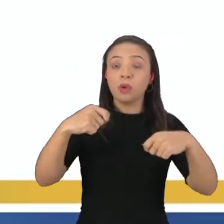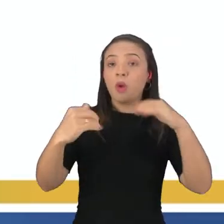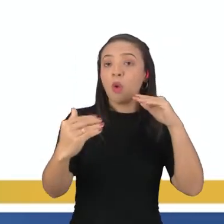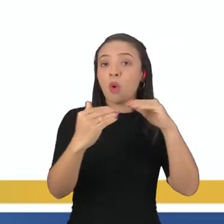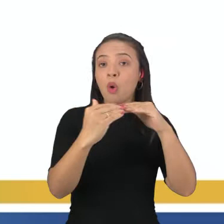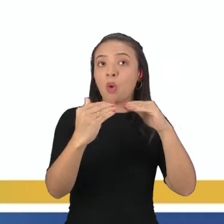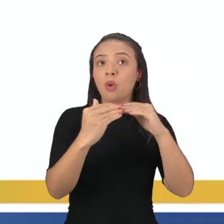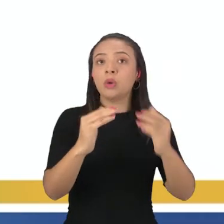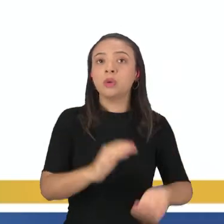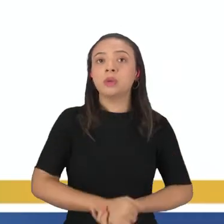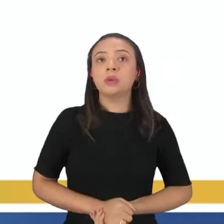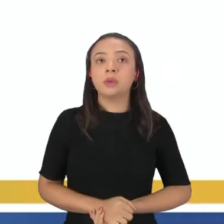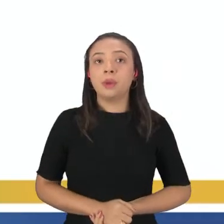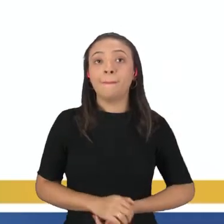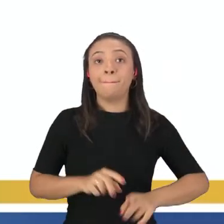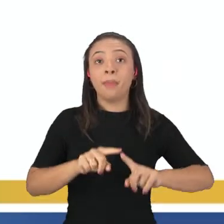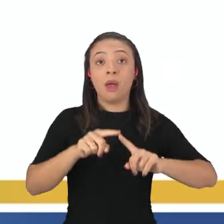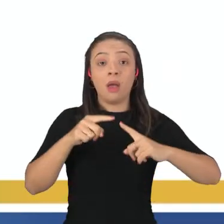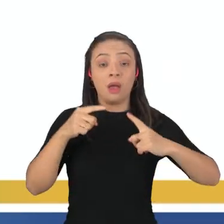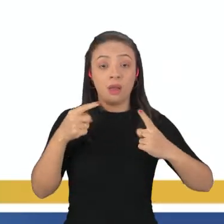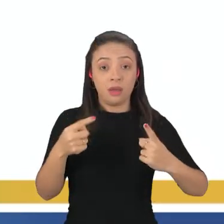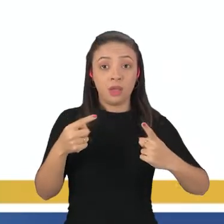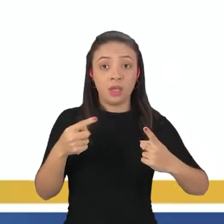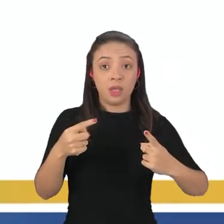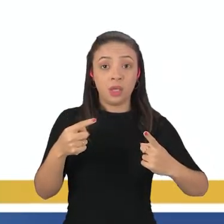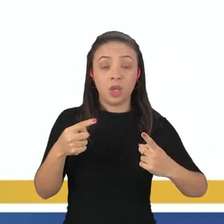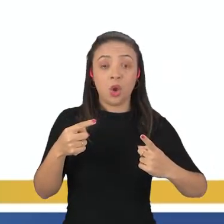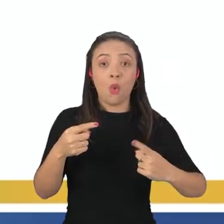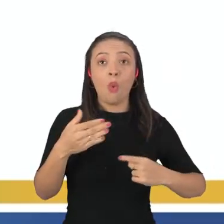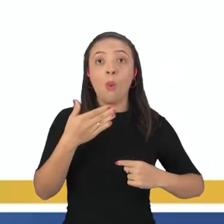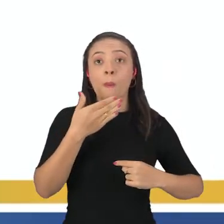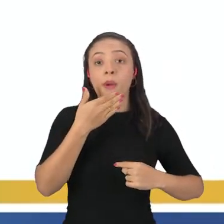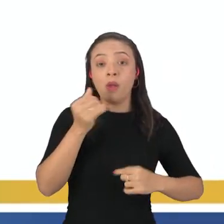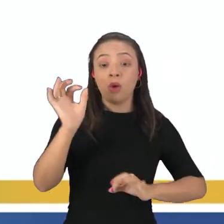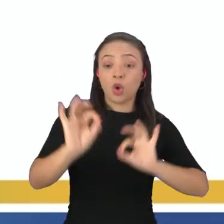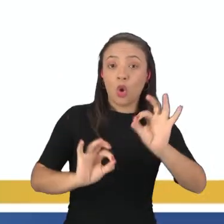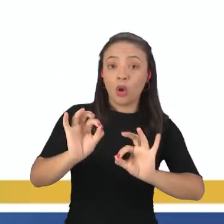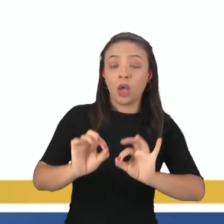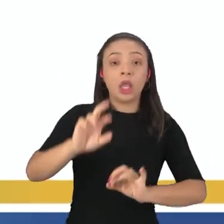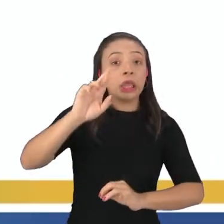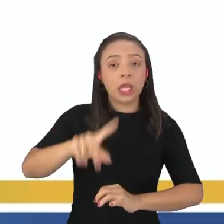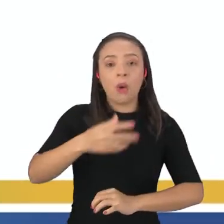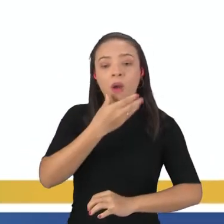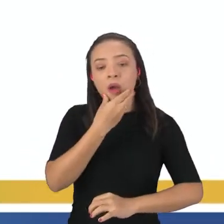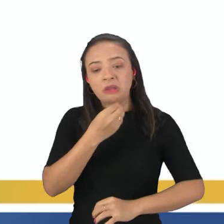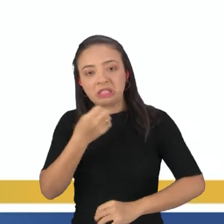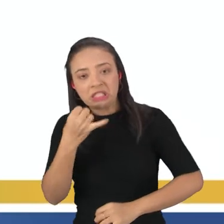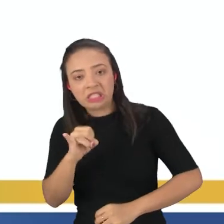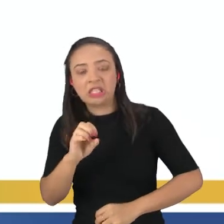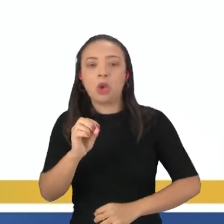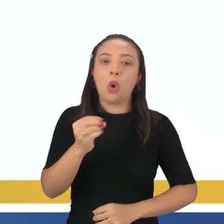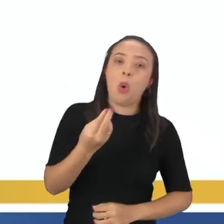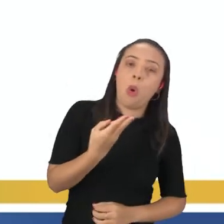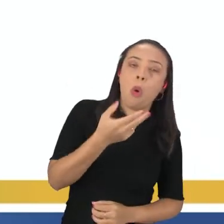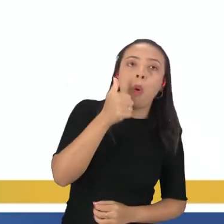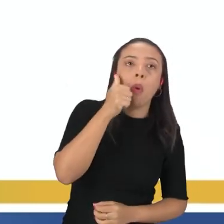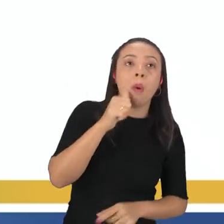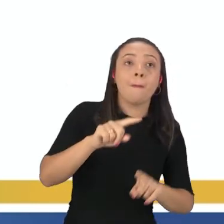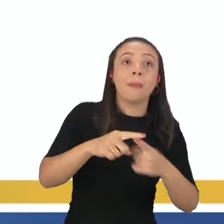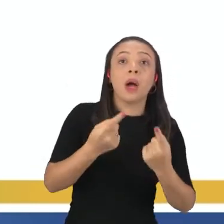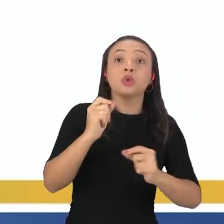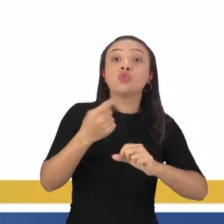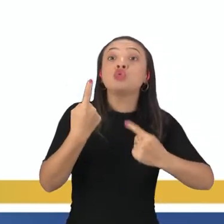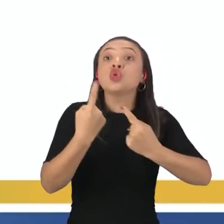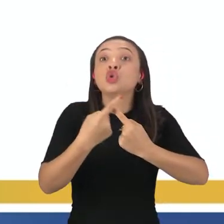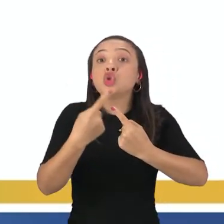concordância nominal. Entretanto, o que comandará a escolha não é o gênero do substantivo, mas sim o